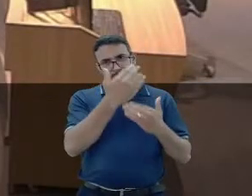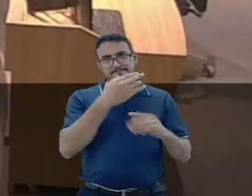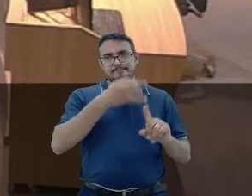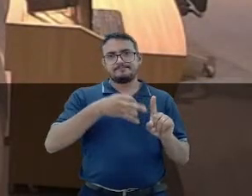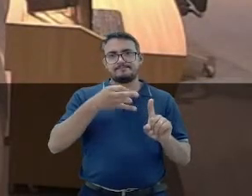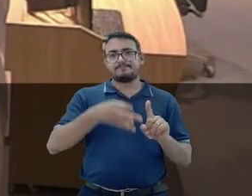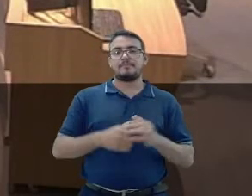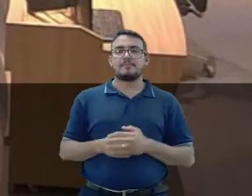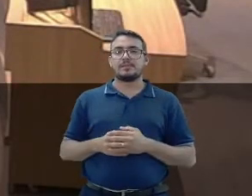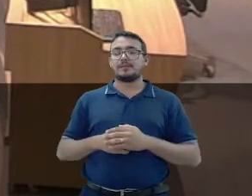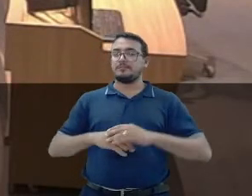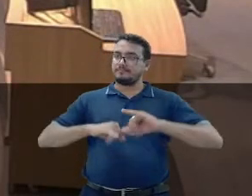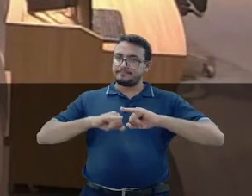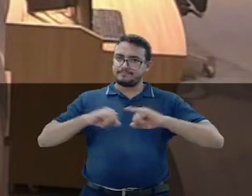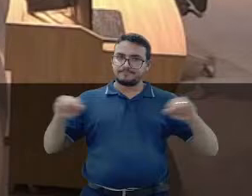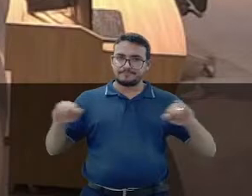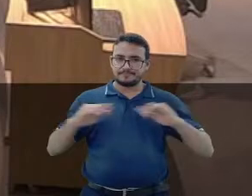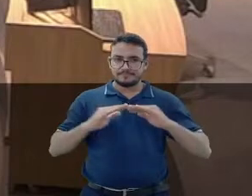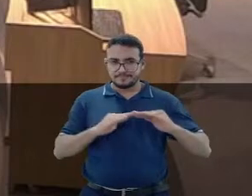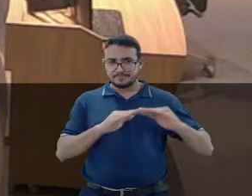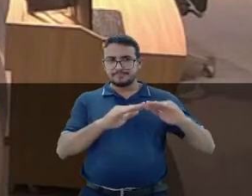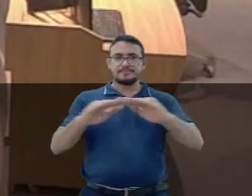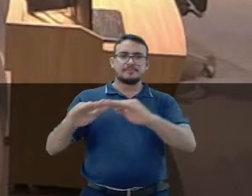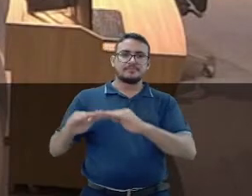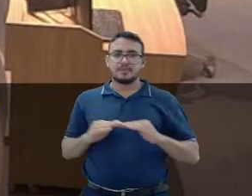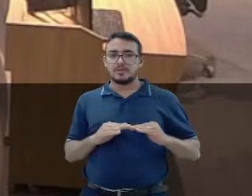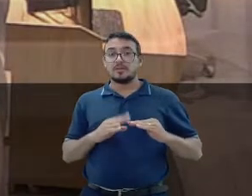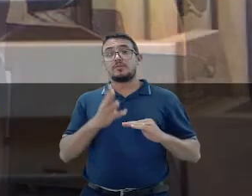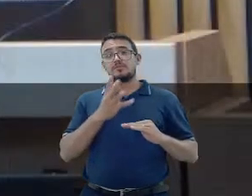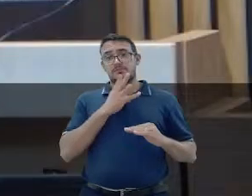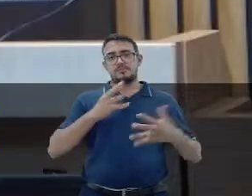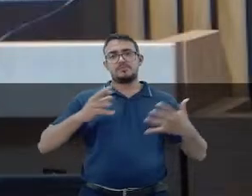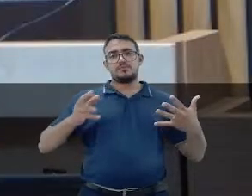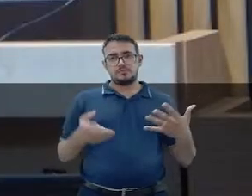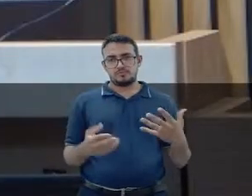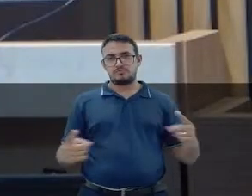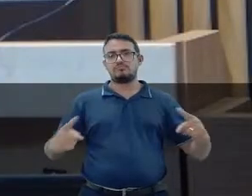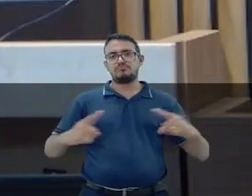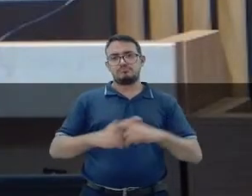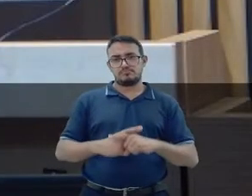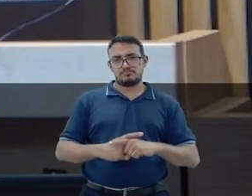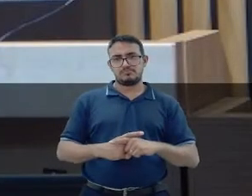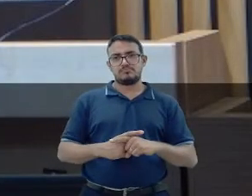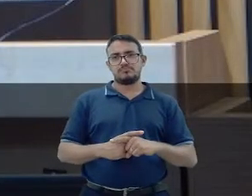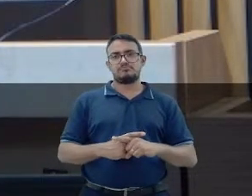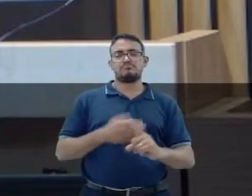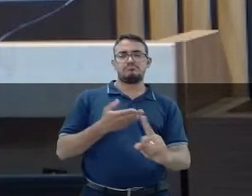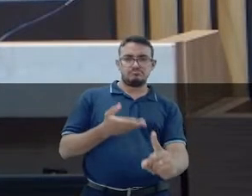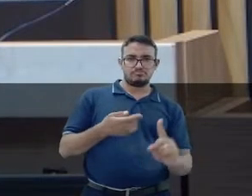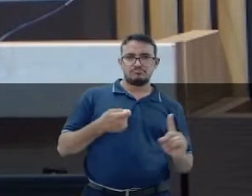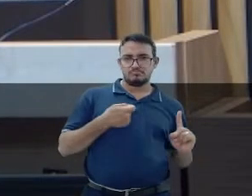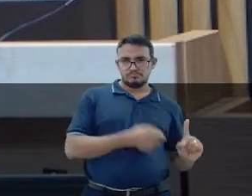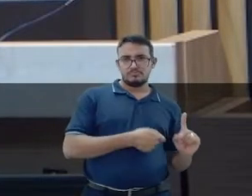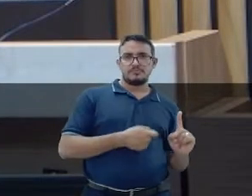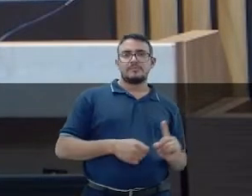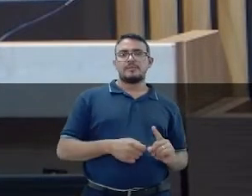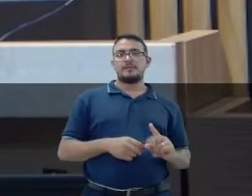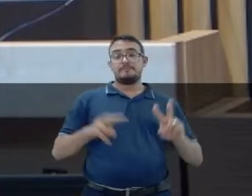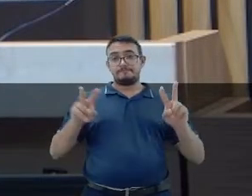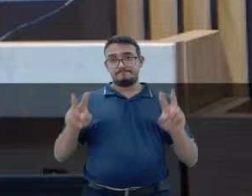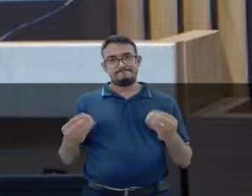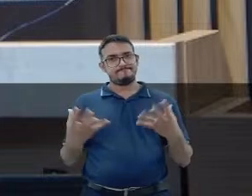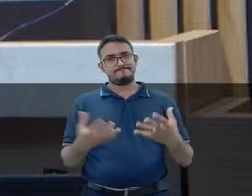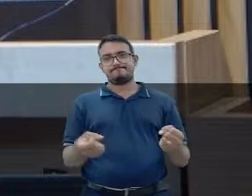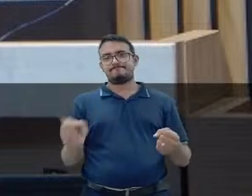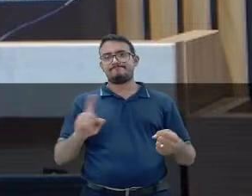proclamação, por unanimidade, conhecer dos recursos e das contrarrazões das partes, no mérito, negar-lhes provimento